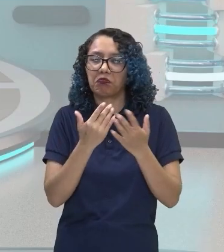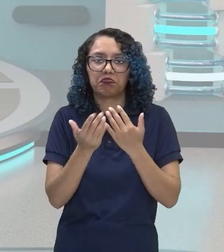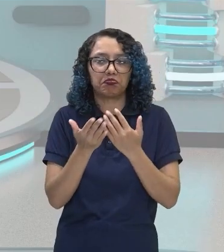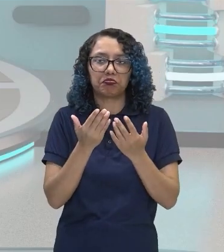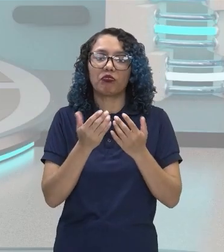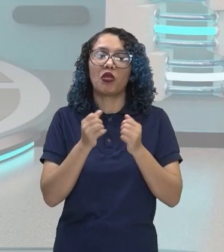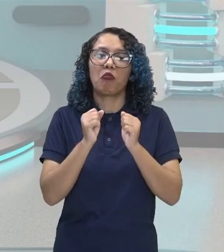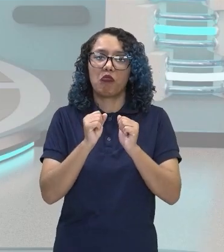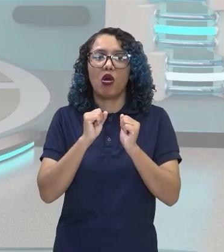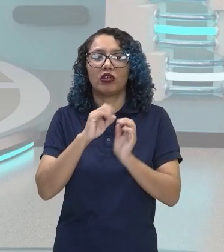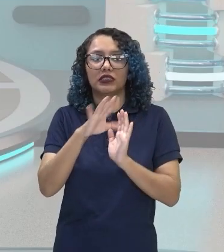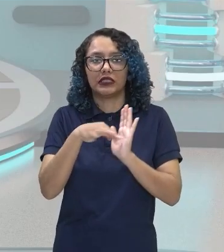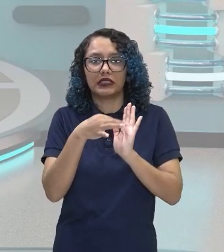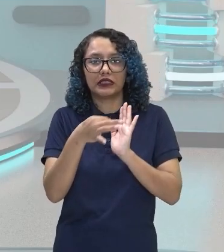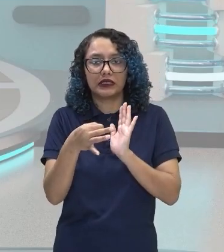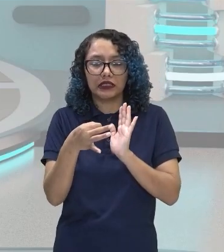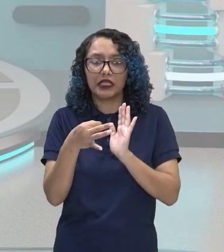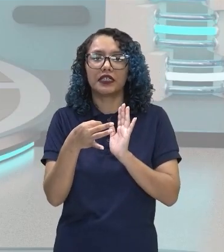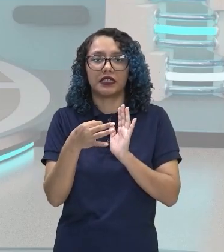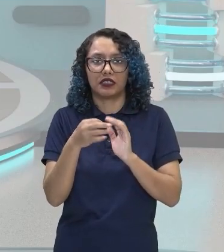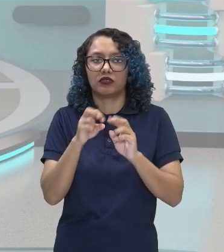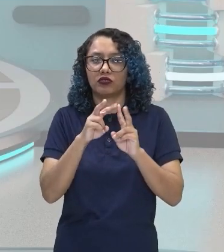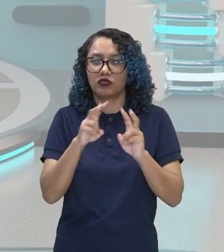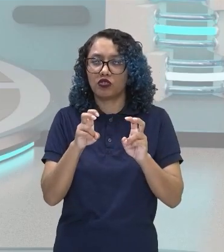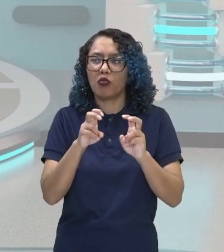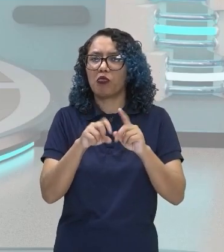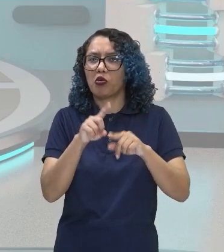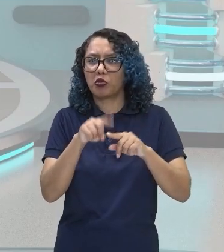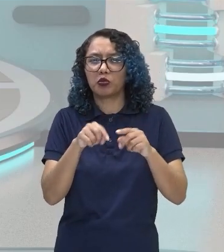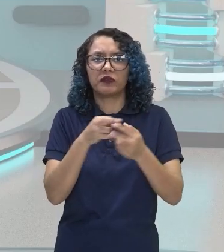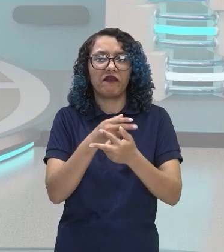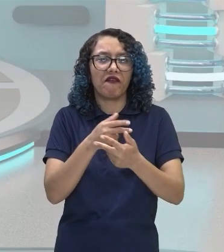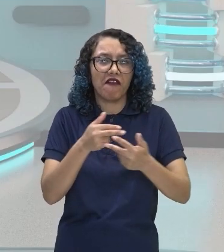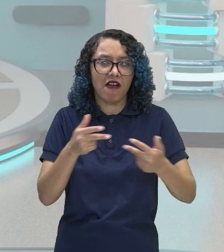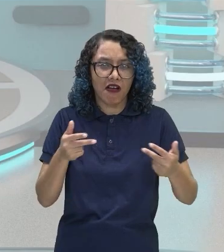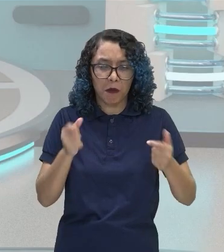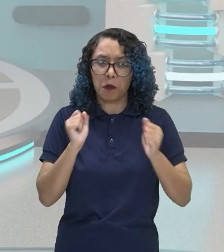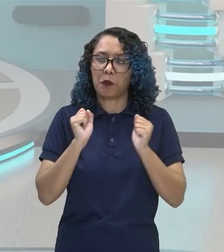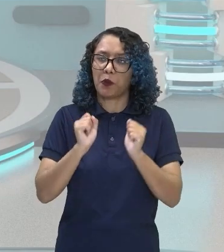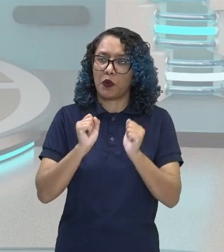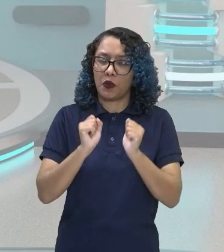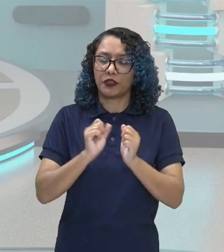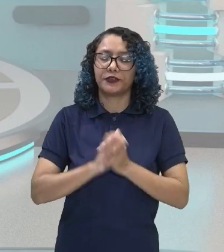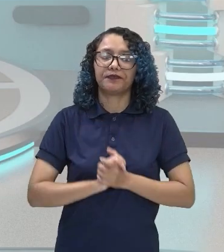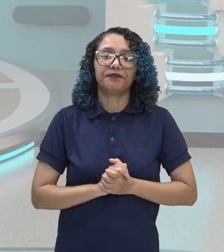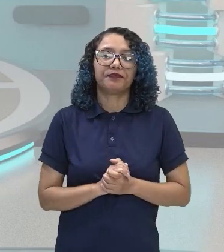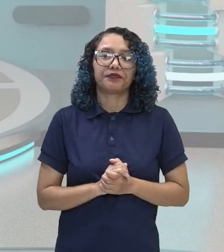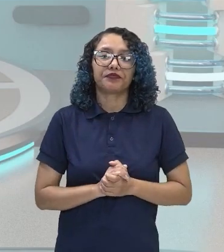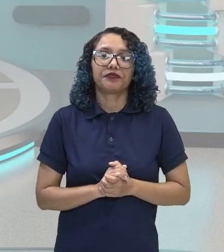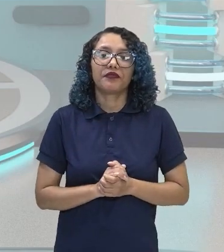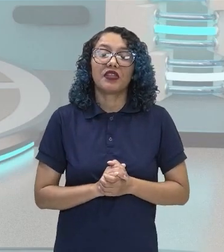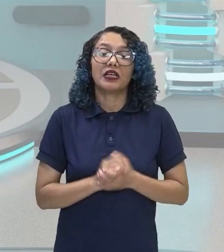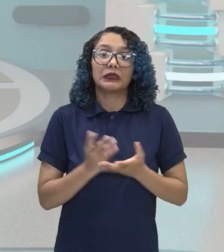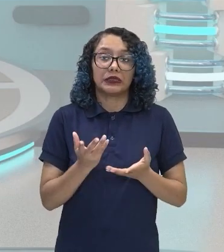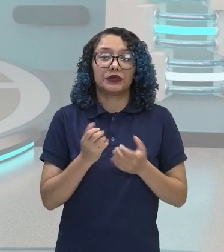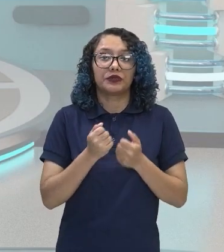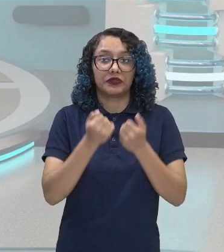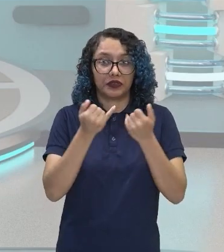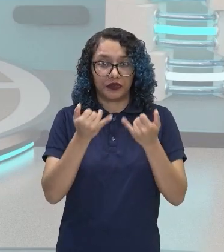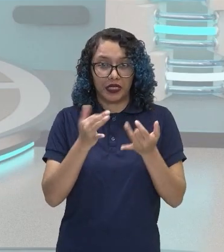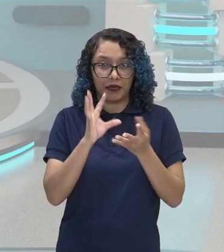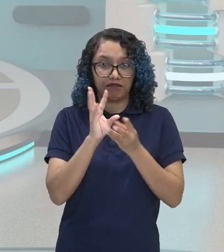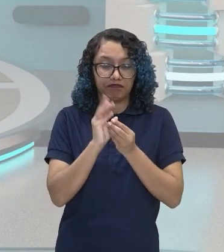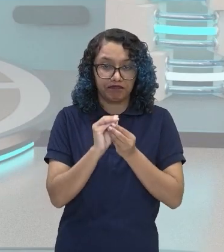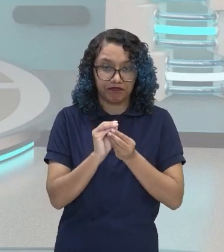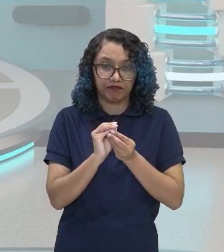realizar a resenha a respeito de diferentes produtos, ok? Dito tudo isso e explicado de maneira bastante breve